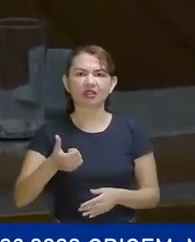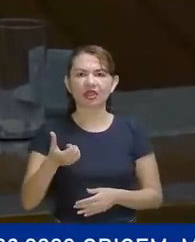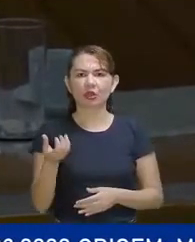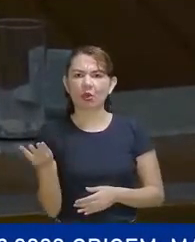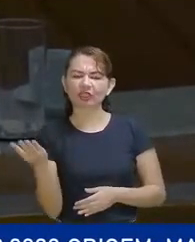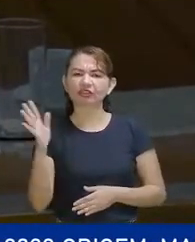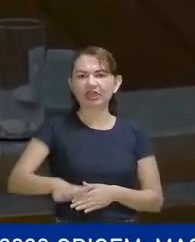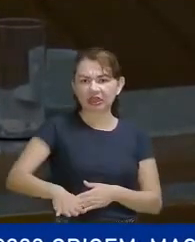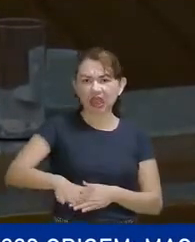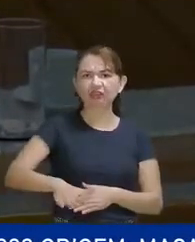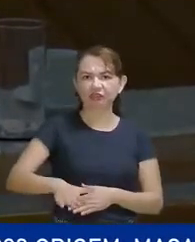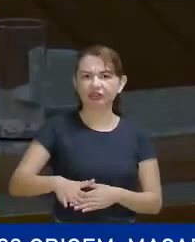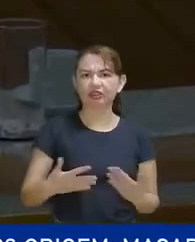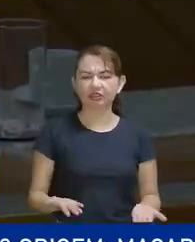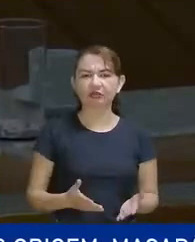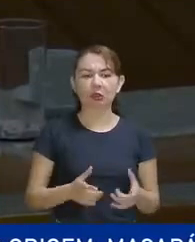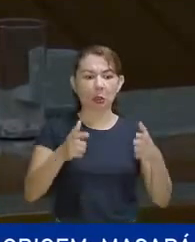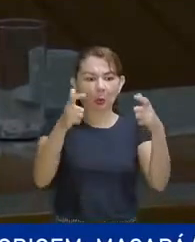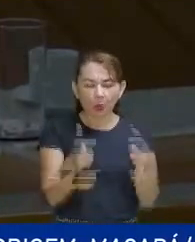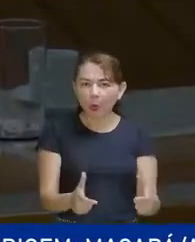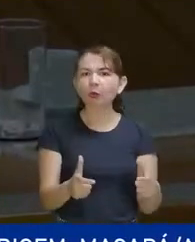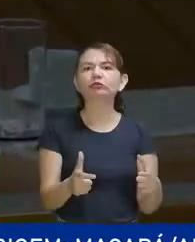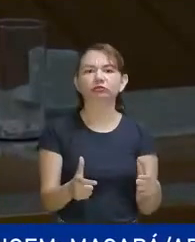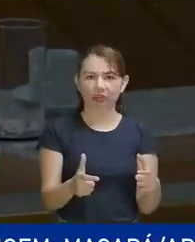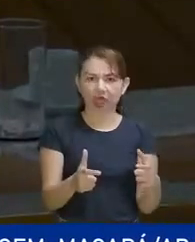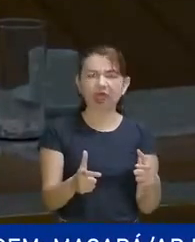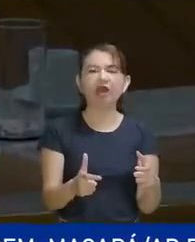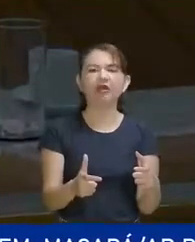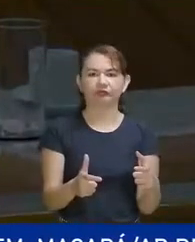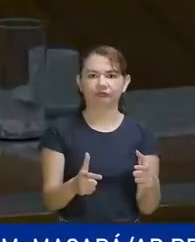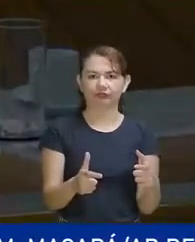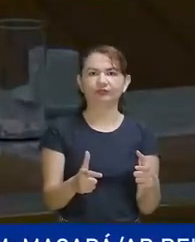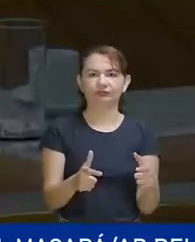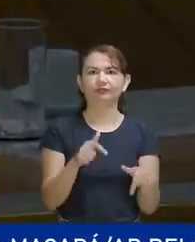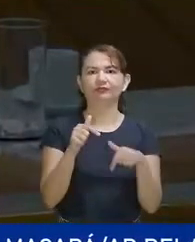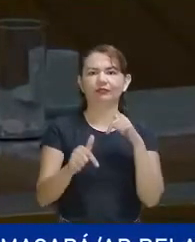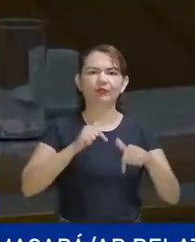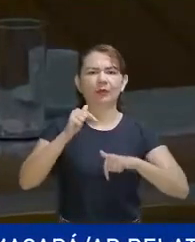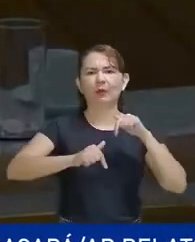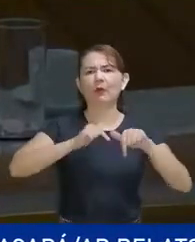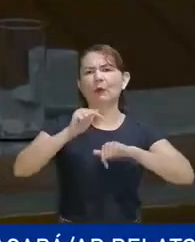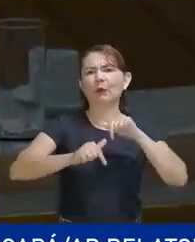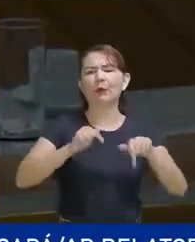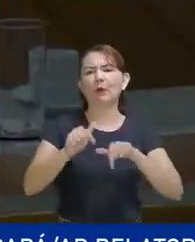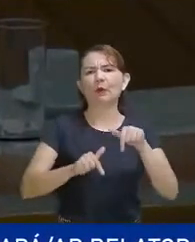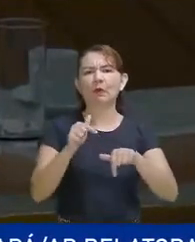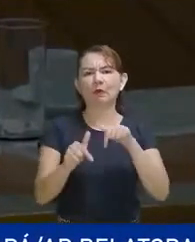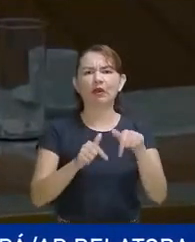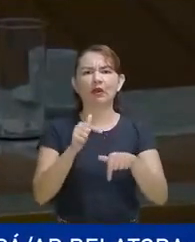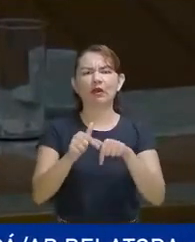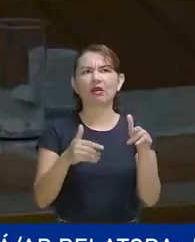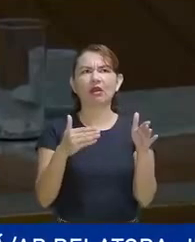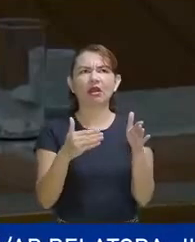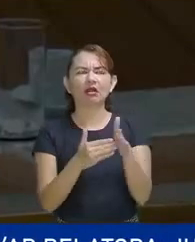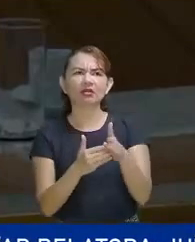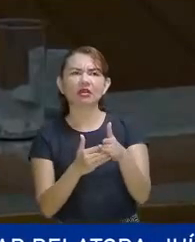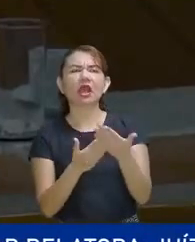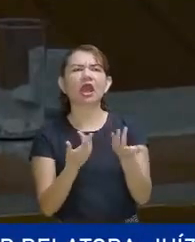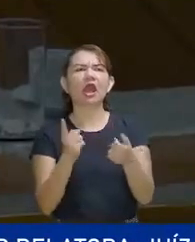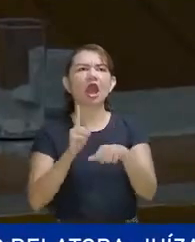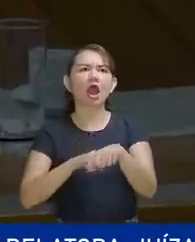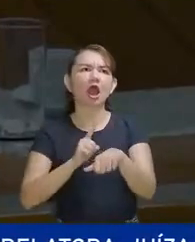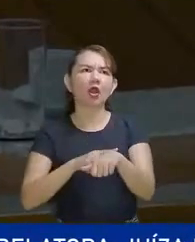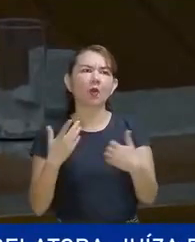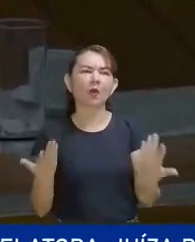vai ficar centralizado no local número tal, no escritório, vai ficar trabalhando em determinado local e